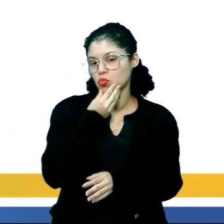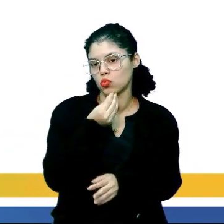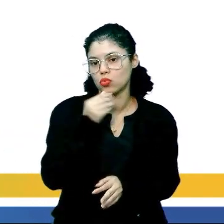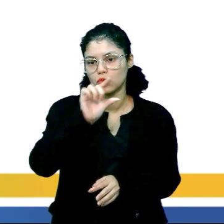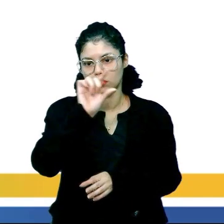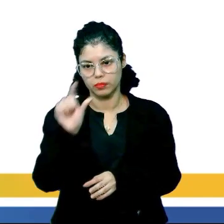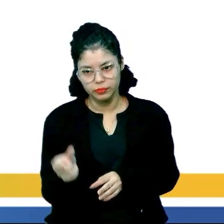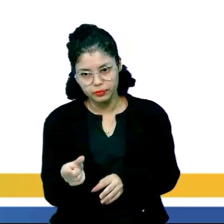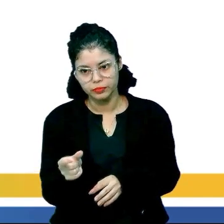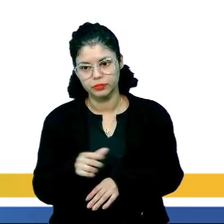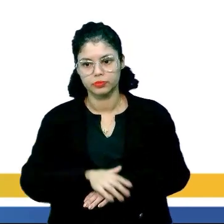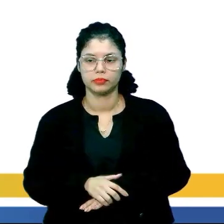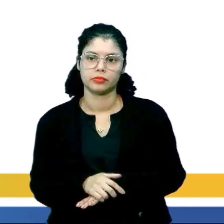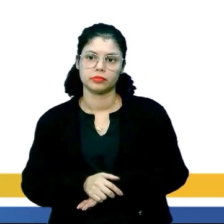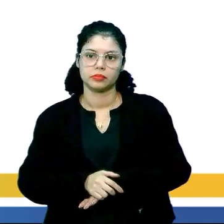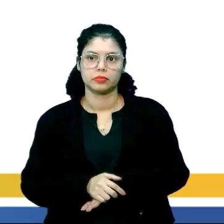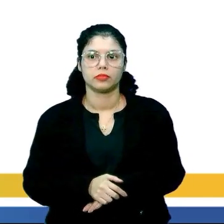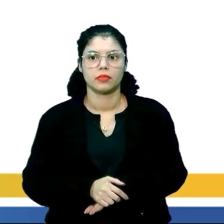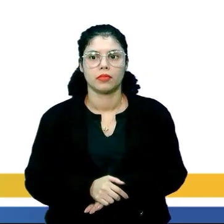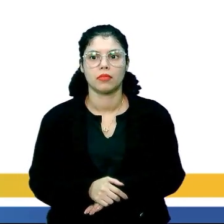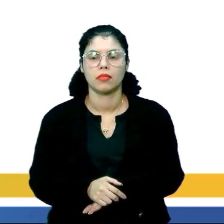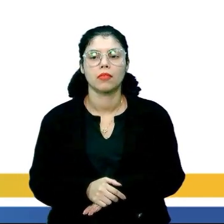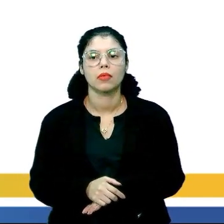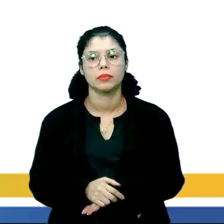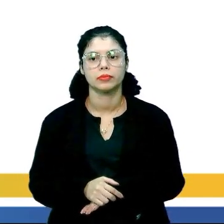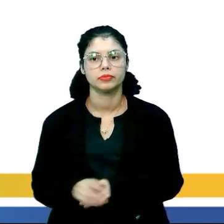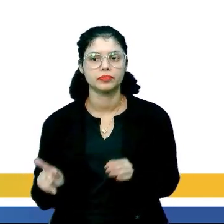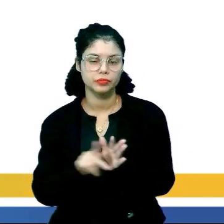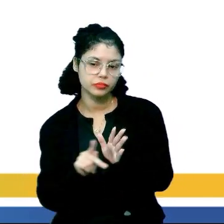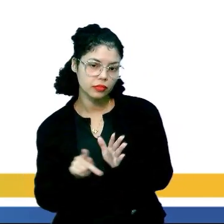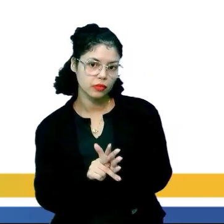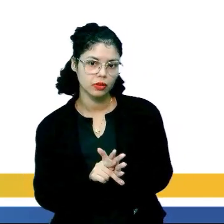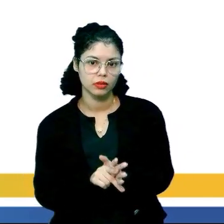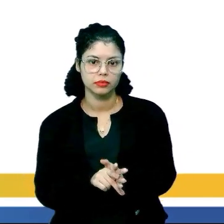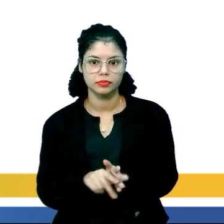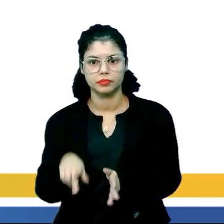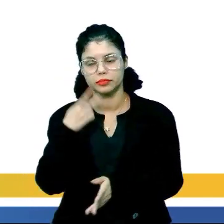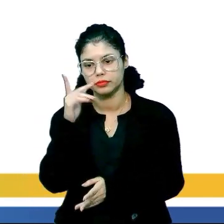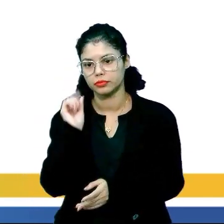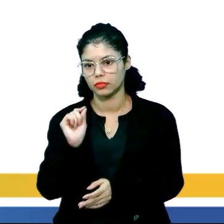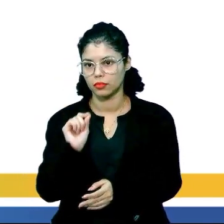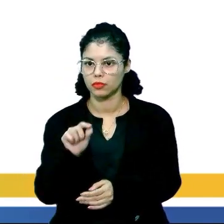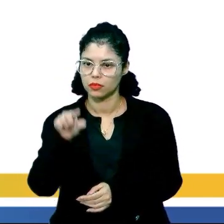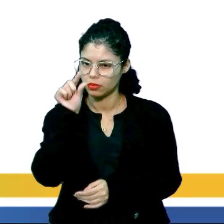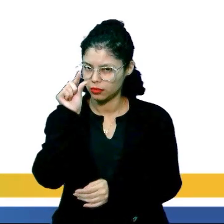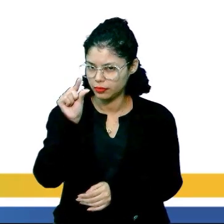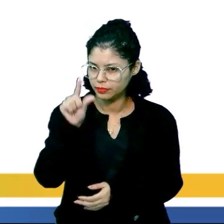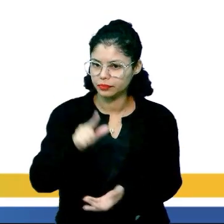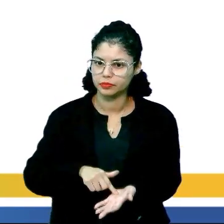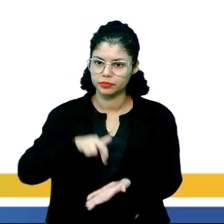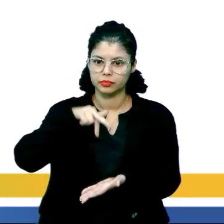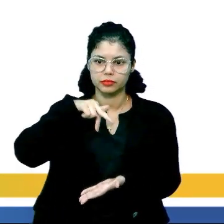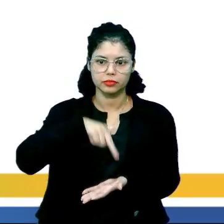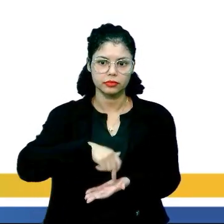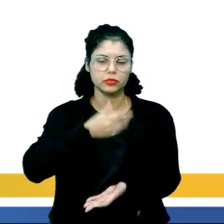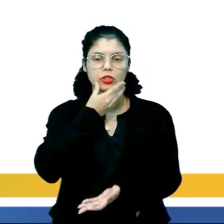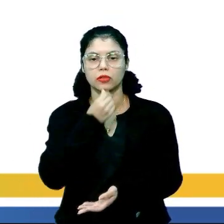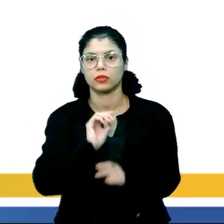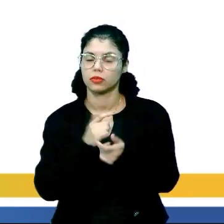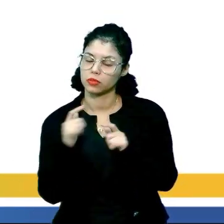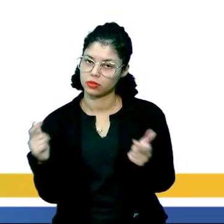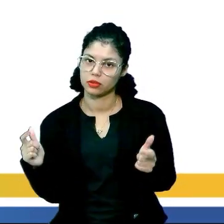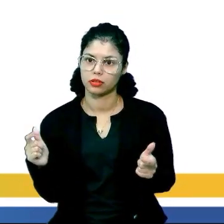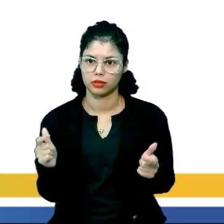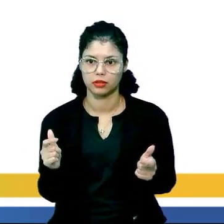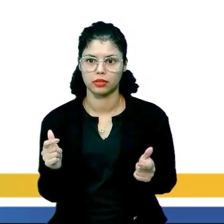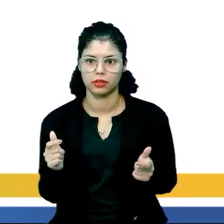homem à Lua. E isso aqui, os próprios astronautas disseram que era um pequeno passo para o homem e um grande